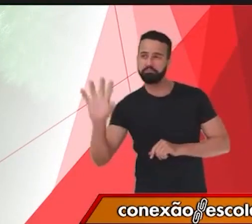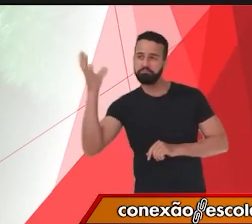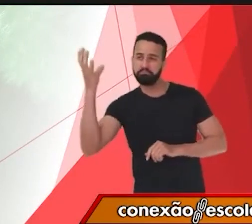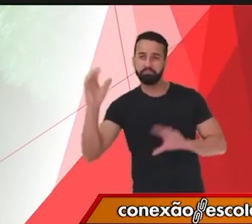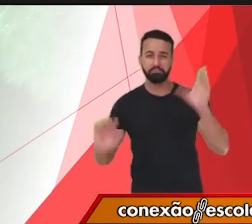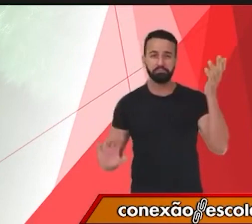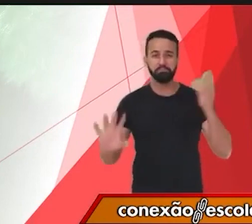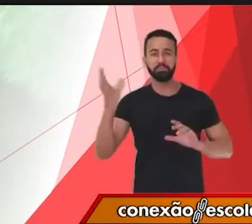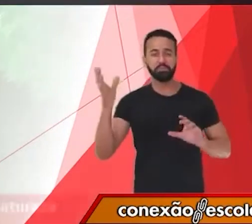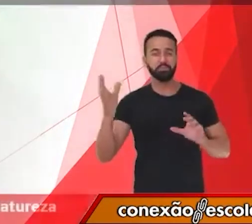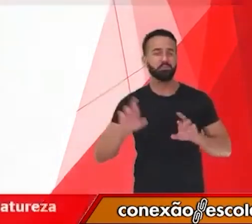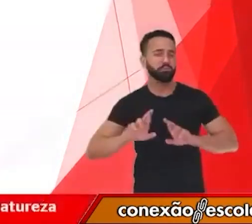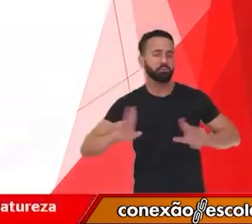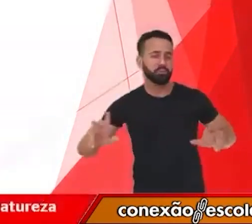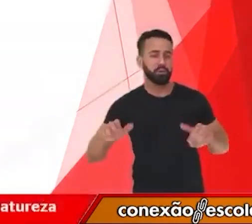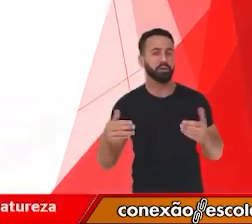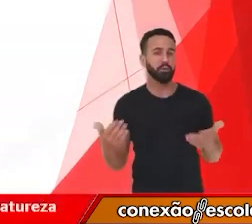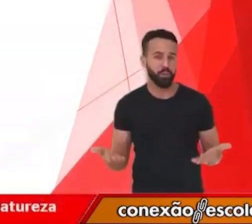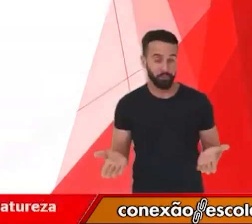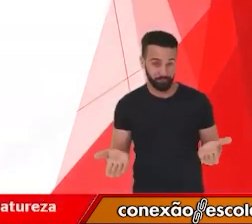Vamos lá?